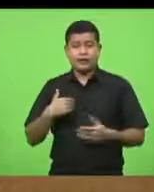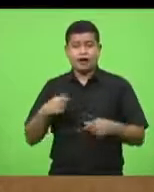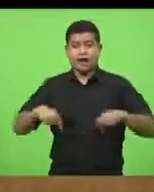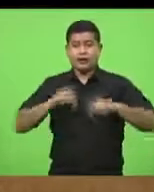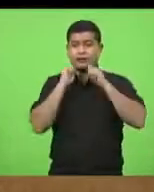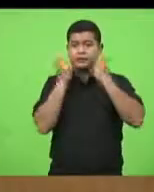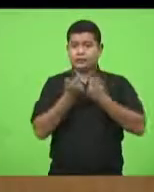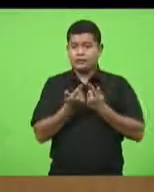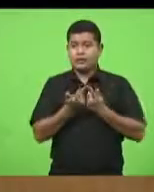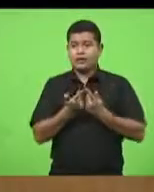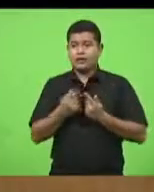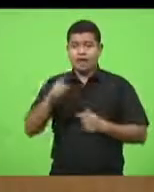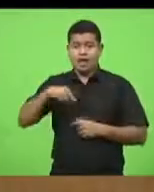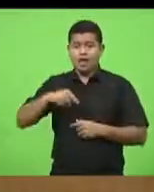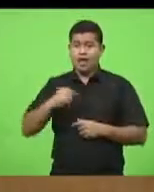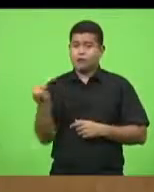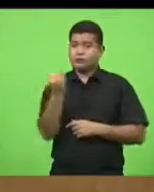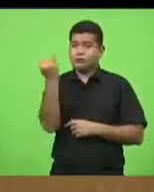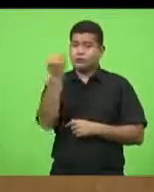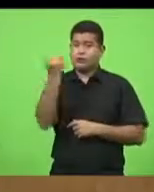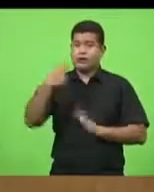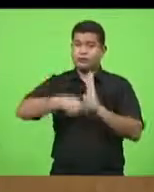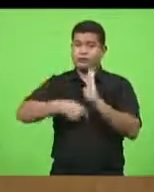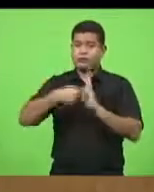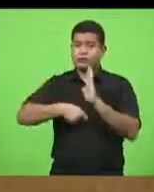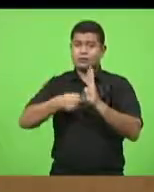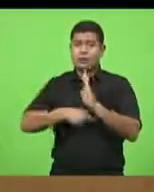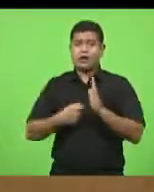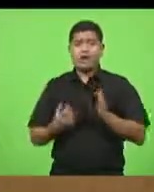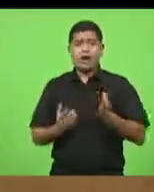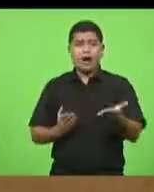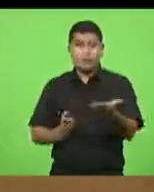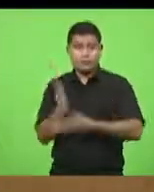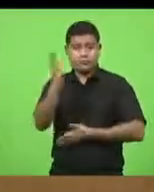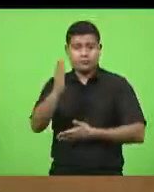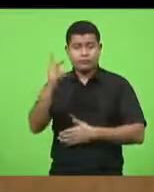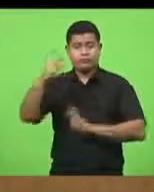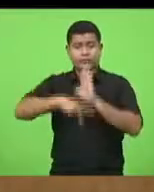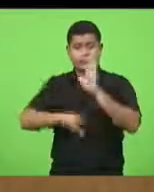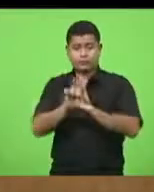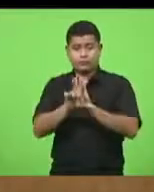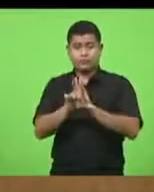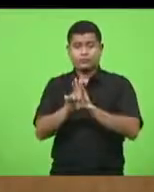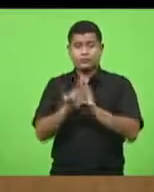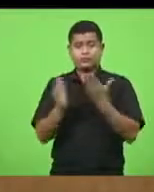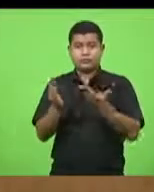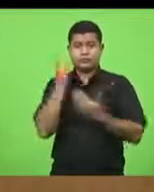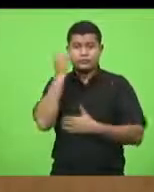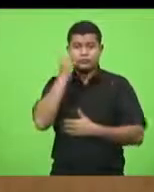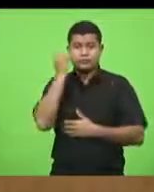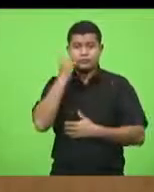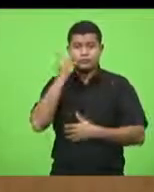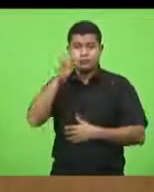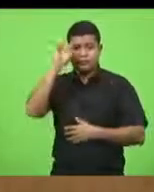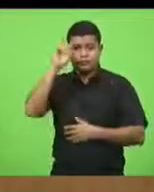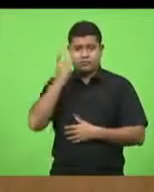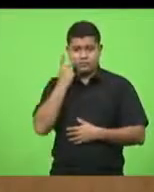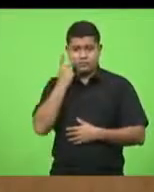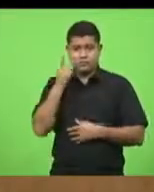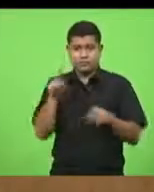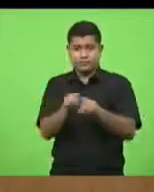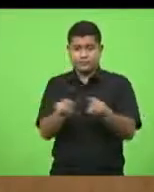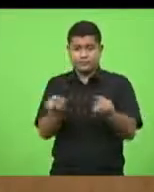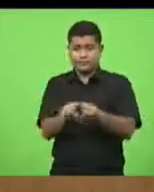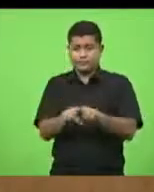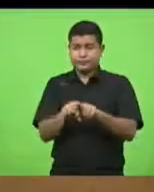importante nessa luta, assim como aprovou agora há pouco o projeto de lei do deputado Milton Obos, também na questão